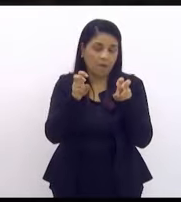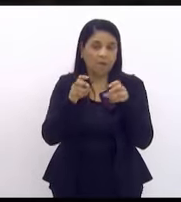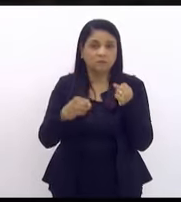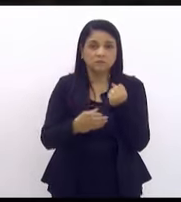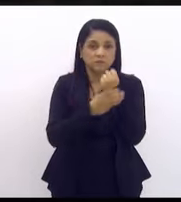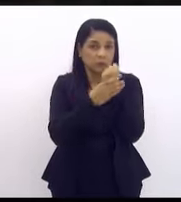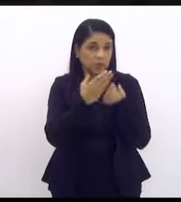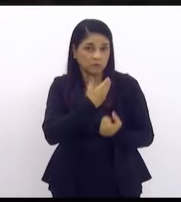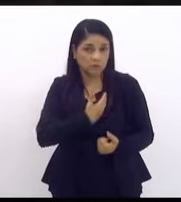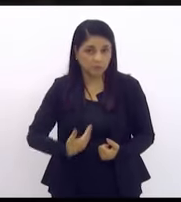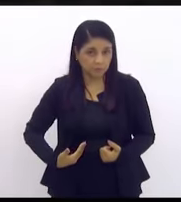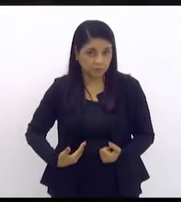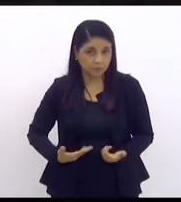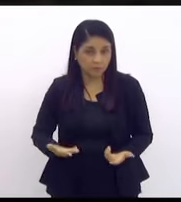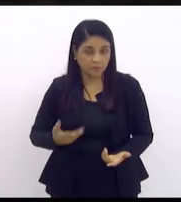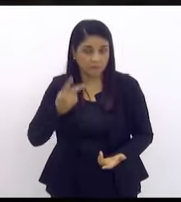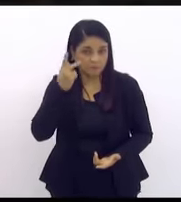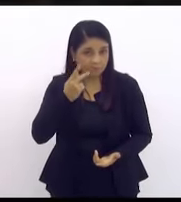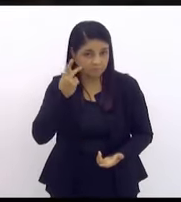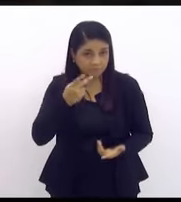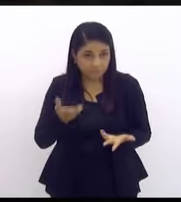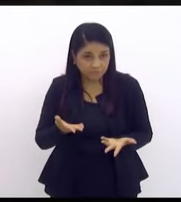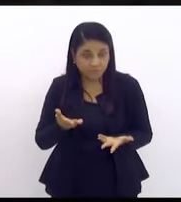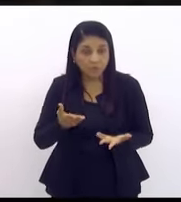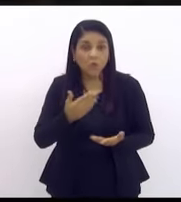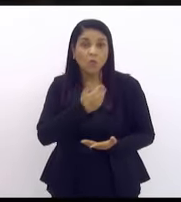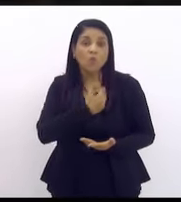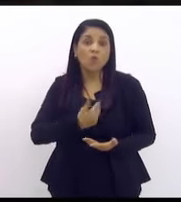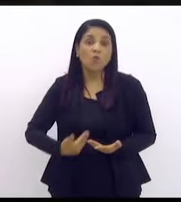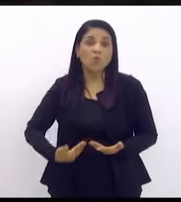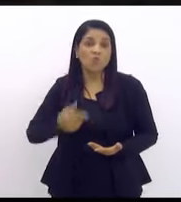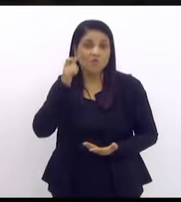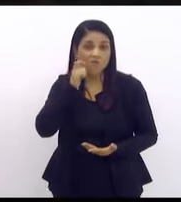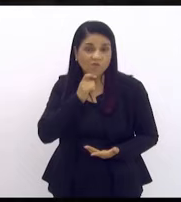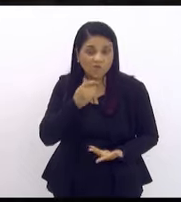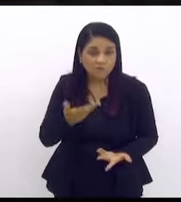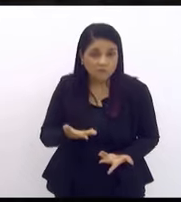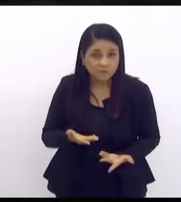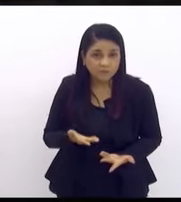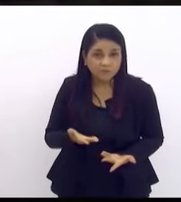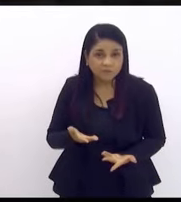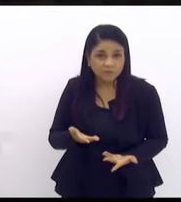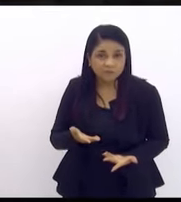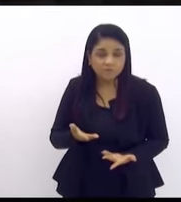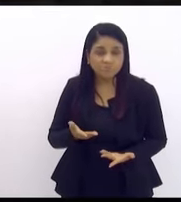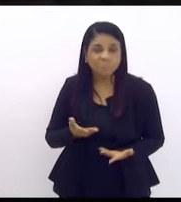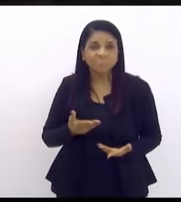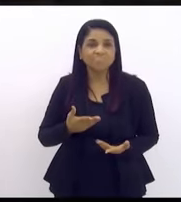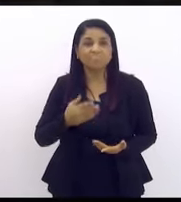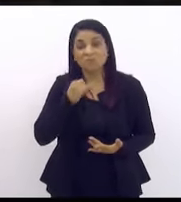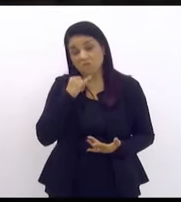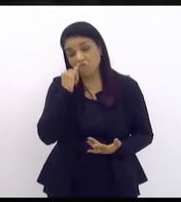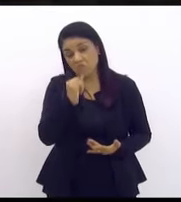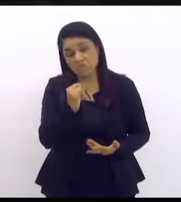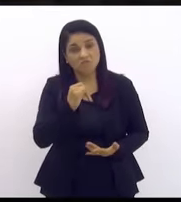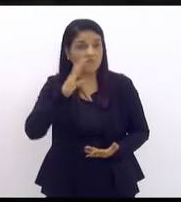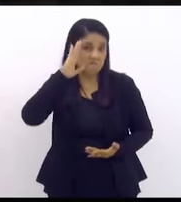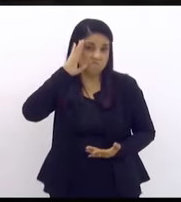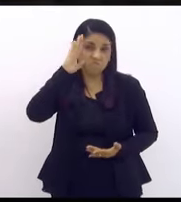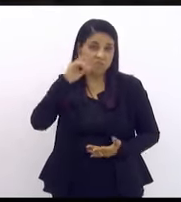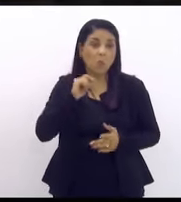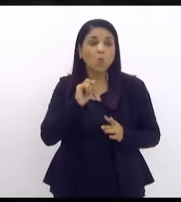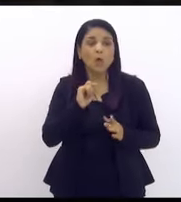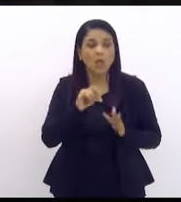o principal assunto, esse governador está dizendo que não será prioridade